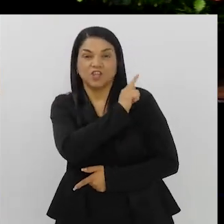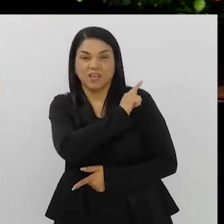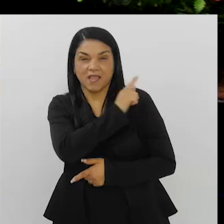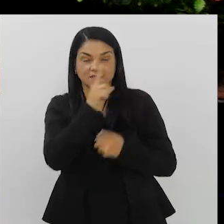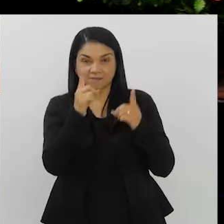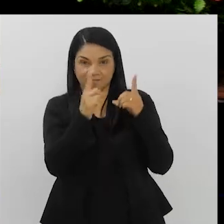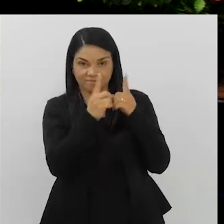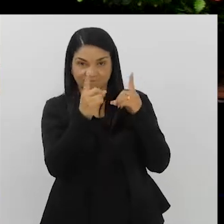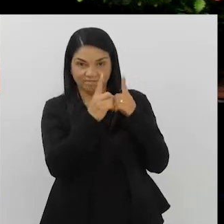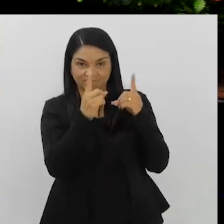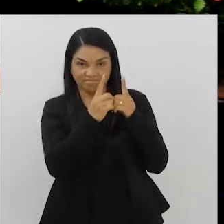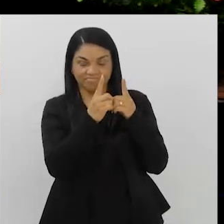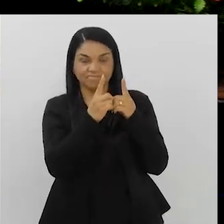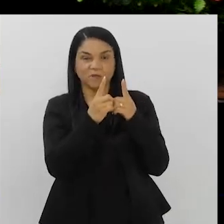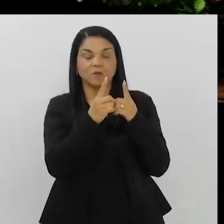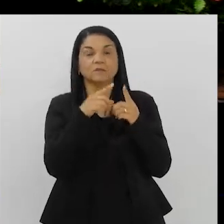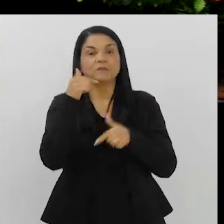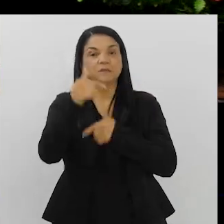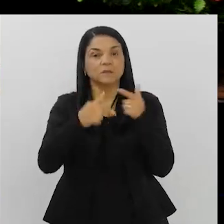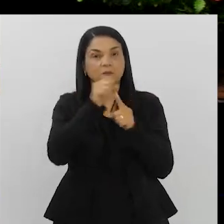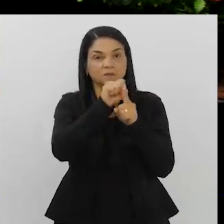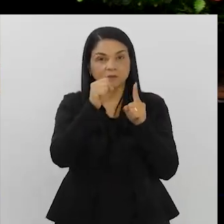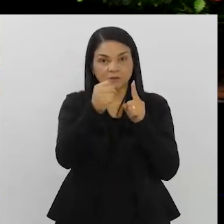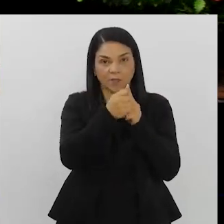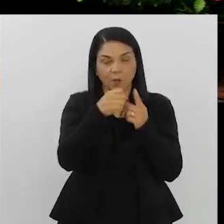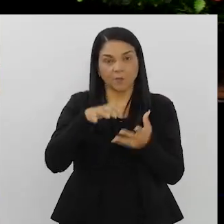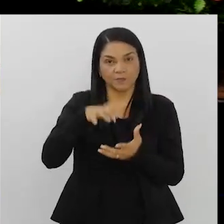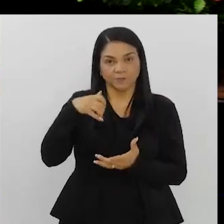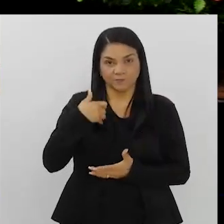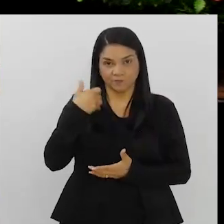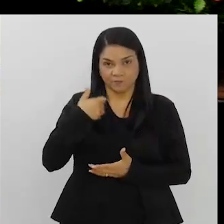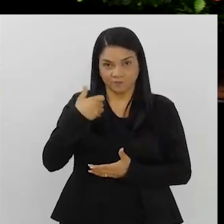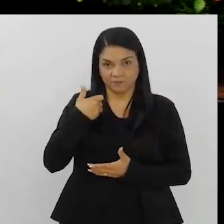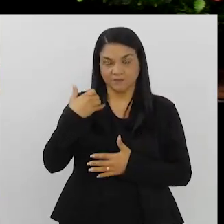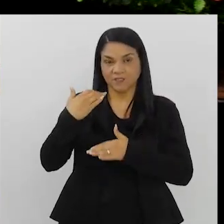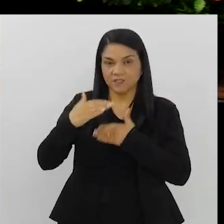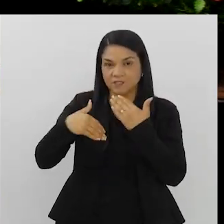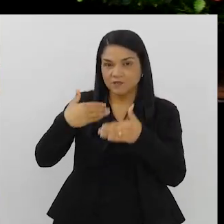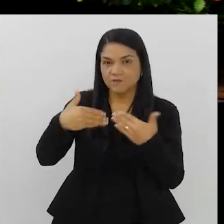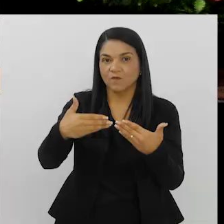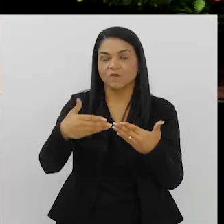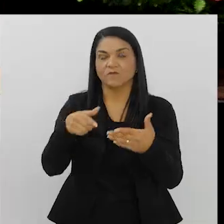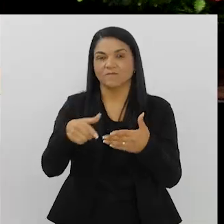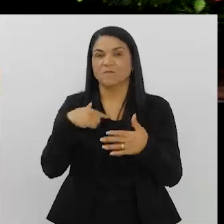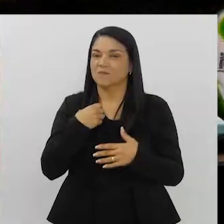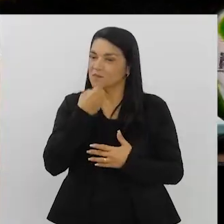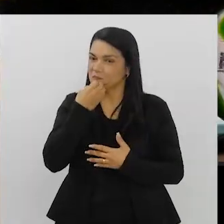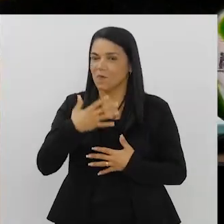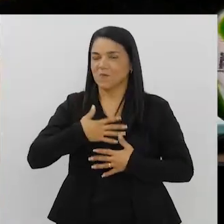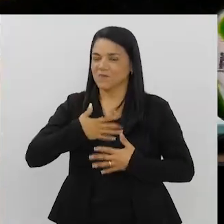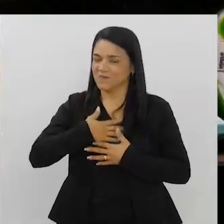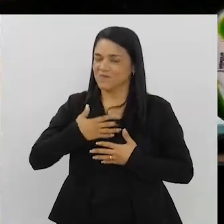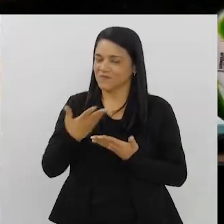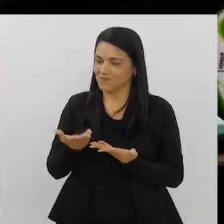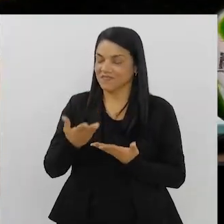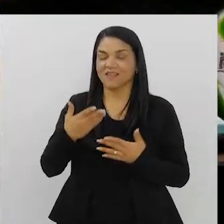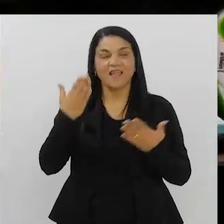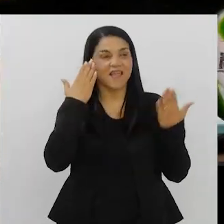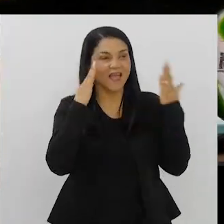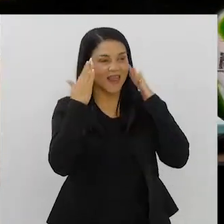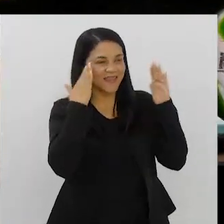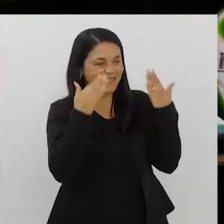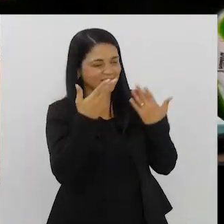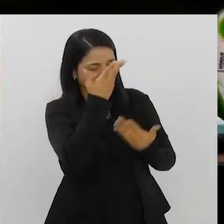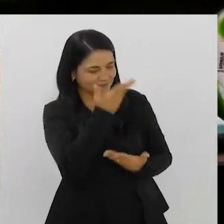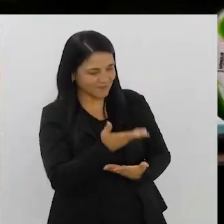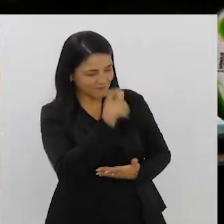trabalho social com pessoas idosas, né, é desenvolvido. Então, para a gente é muito bom poder estar aqui com você. A alegria é toda nossa, sobretudo você,